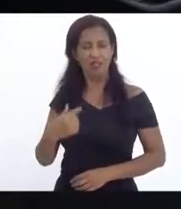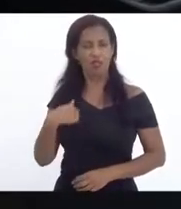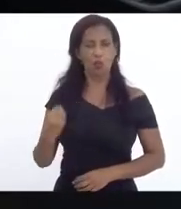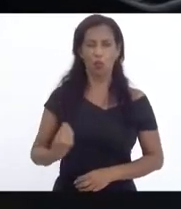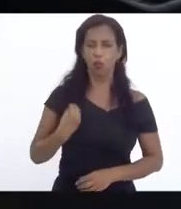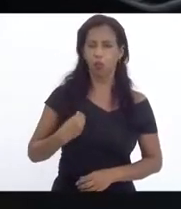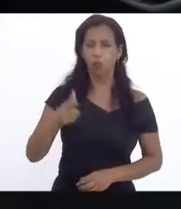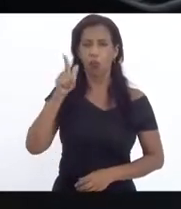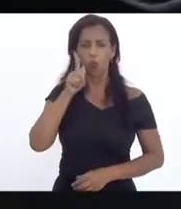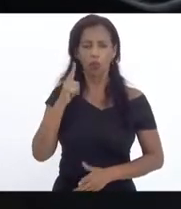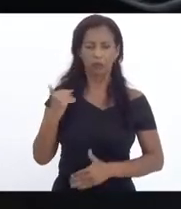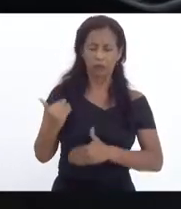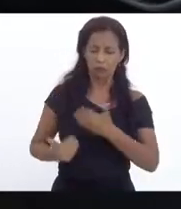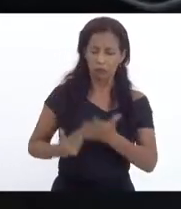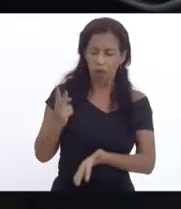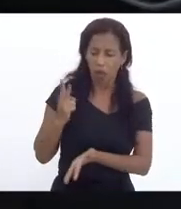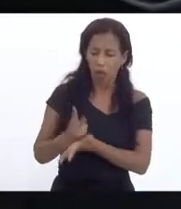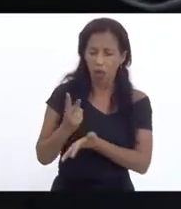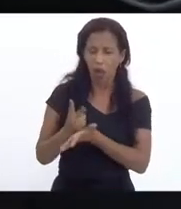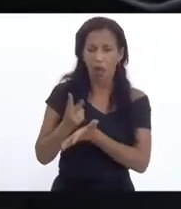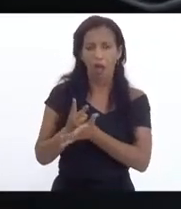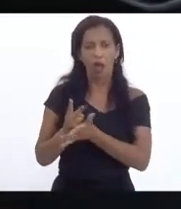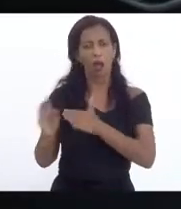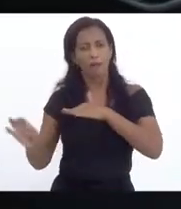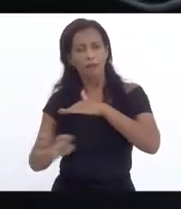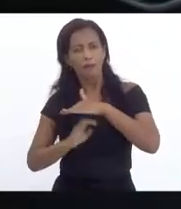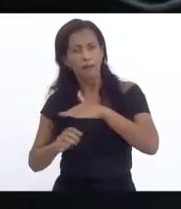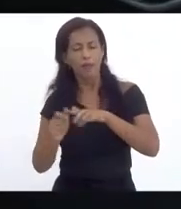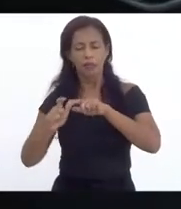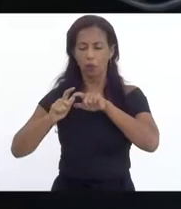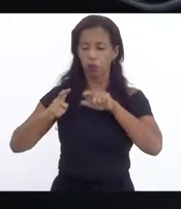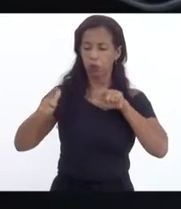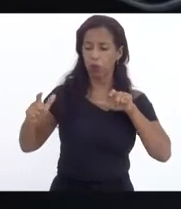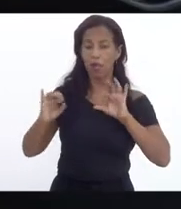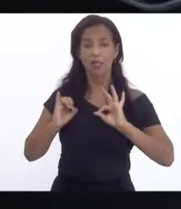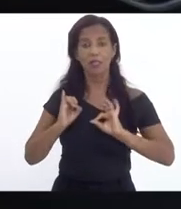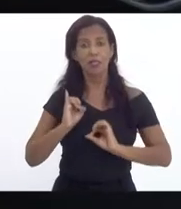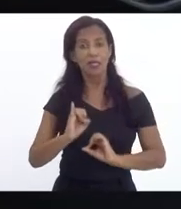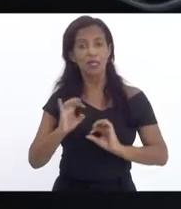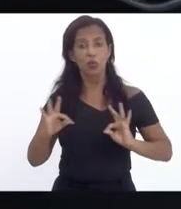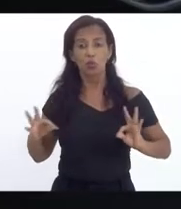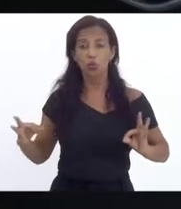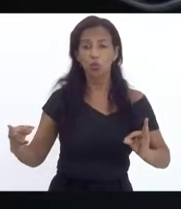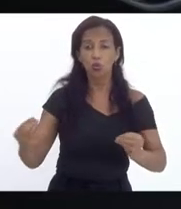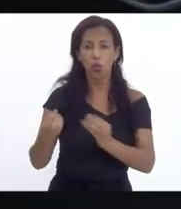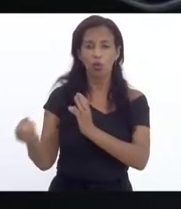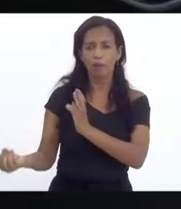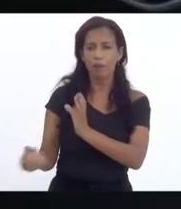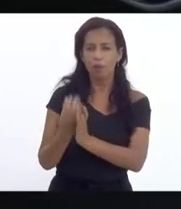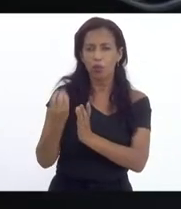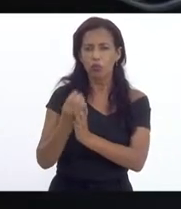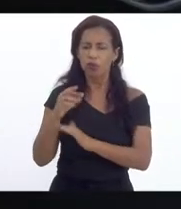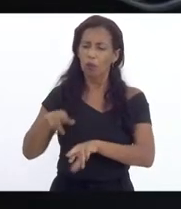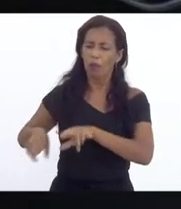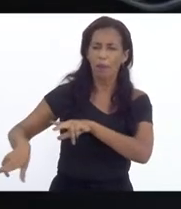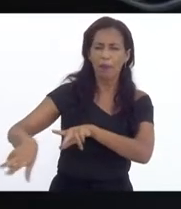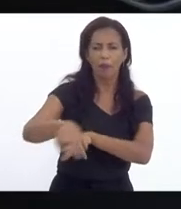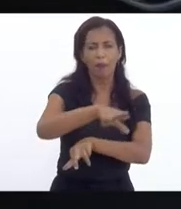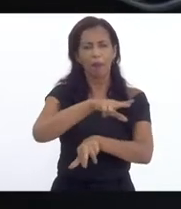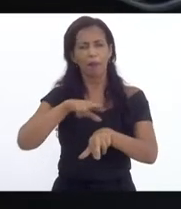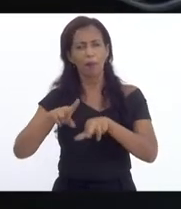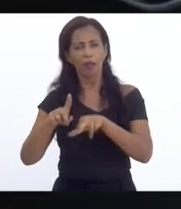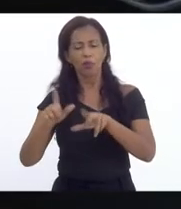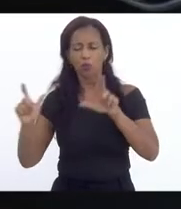sobreviver e vou continuar com meus negócios crescendo se toda a produção, toda a cadeia produtiva, todos